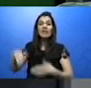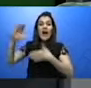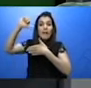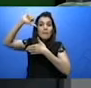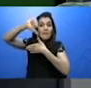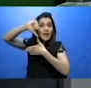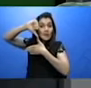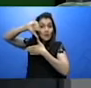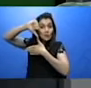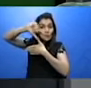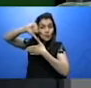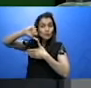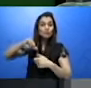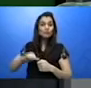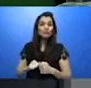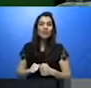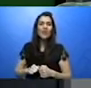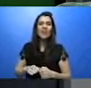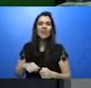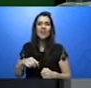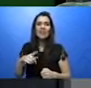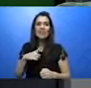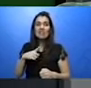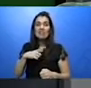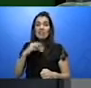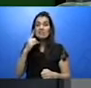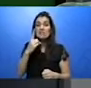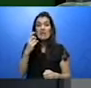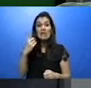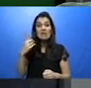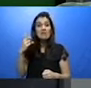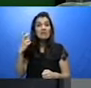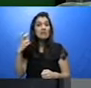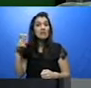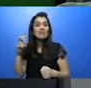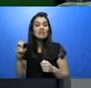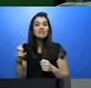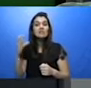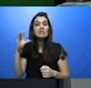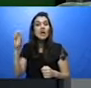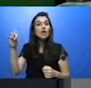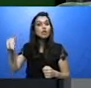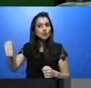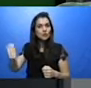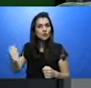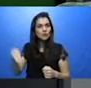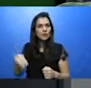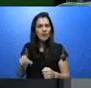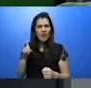115 centímetros de comprimento. É também um dos mamíferos mais